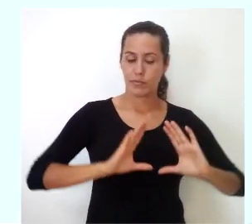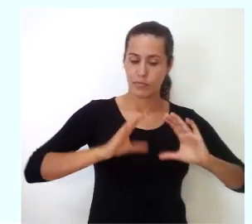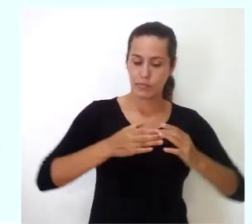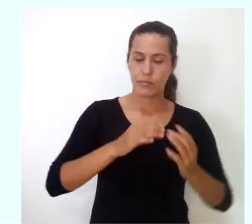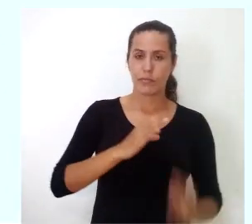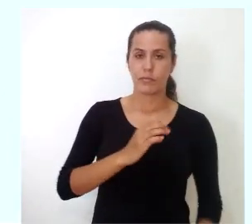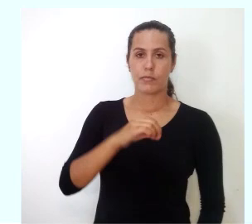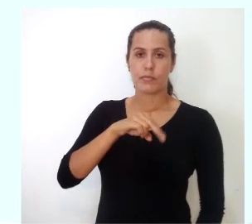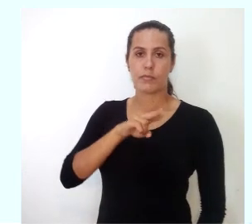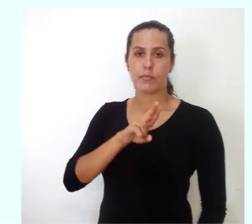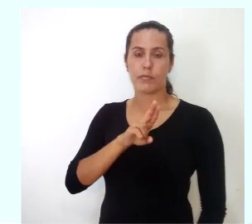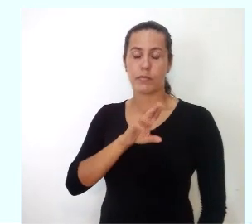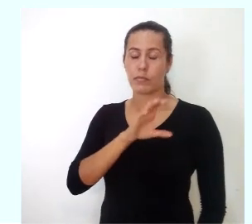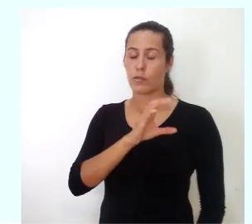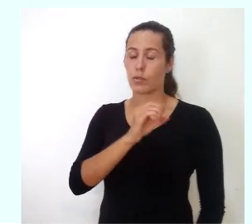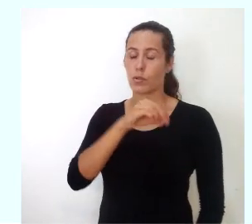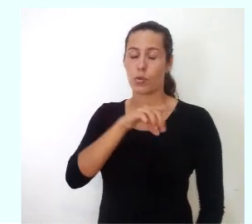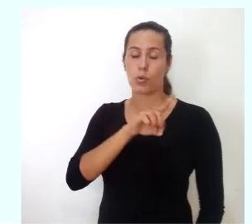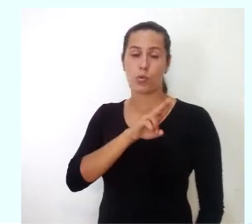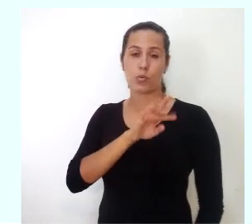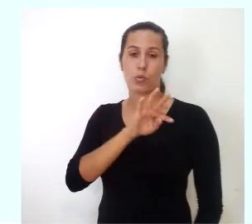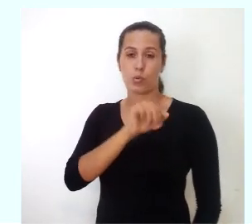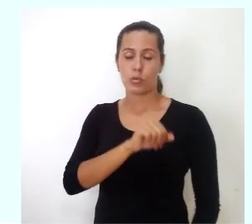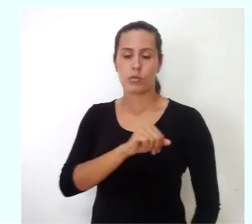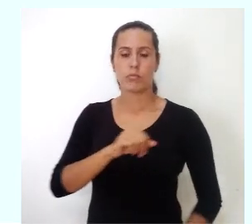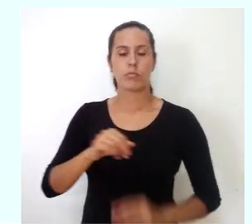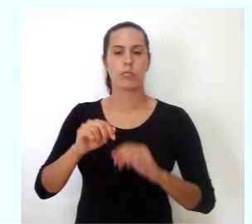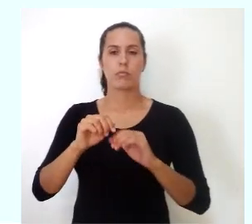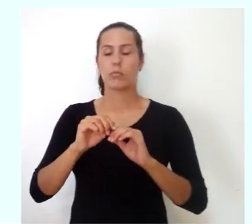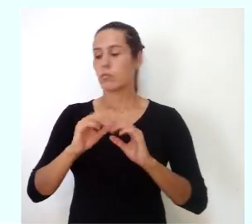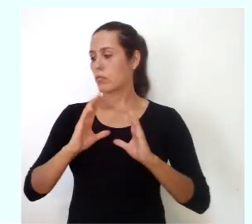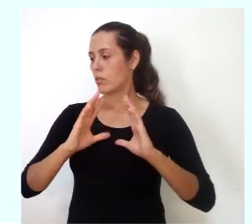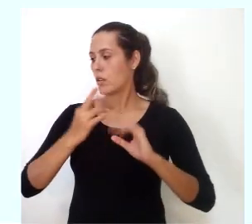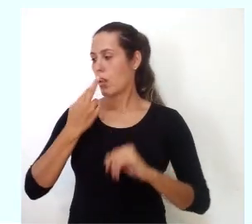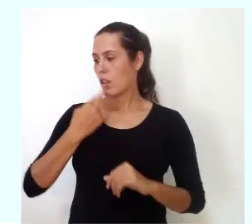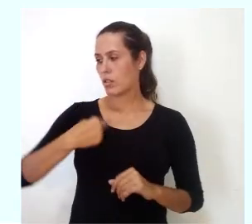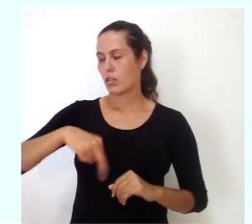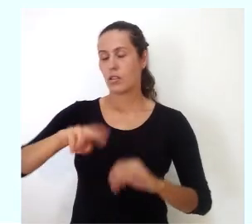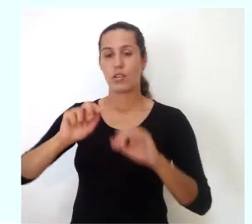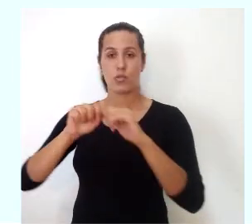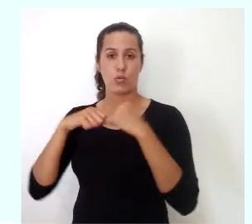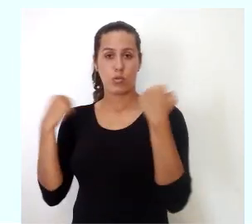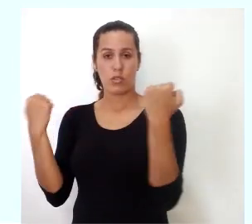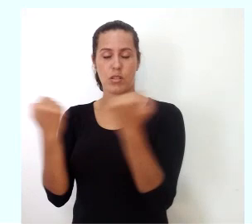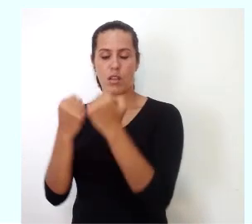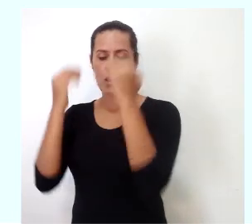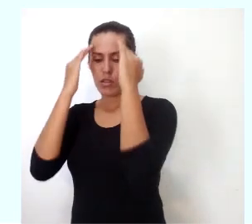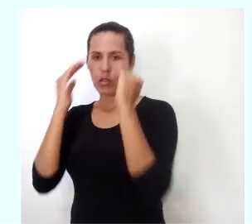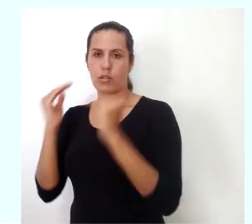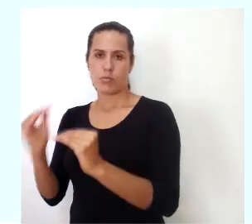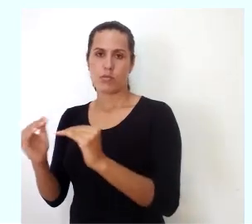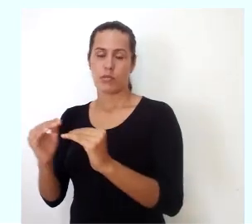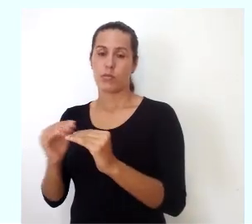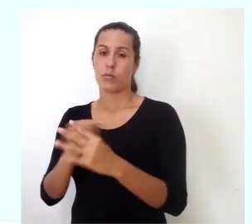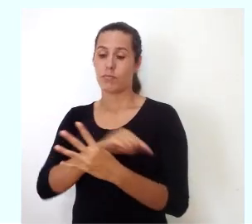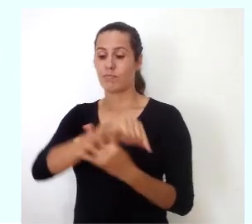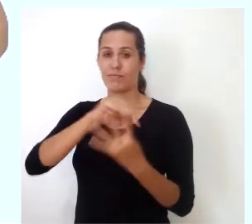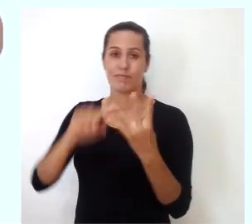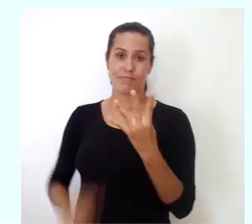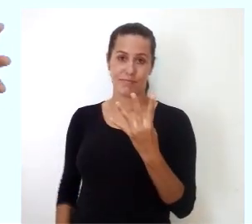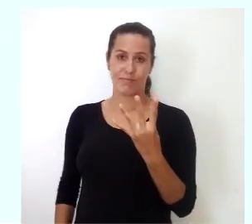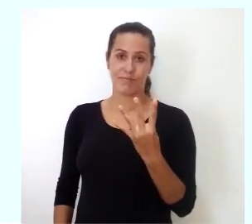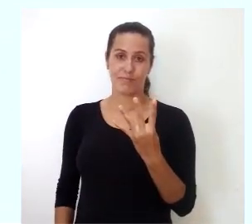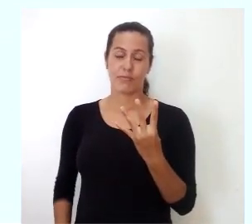ética, que é a conduta, a religião, a sociedade e o respeito, certo? Então vejam só,